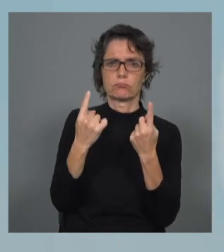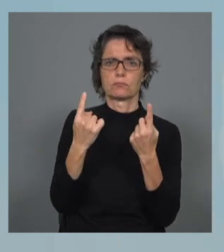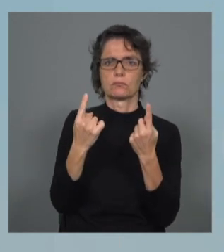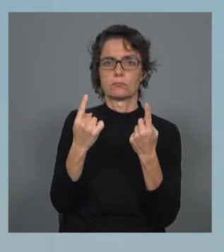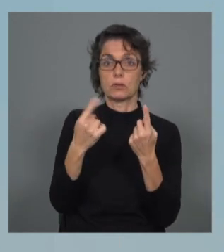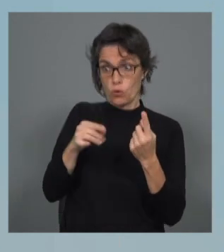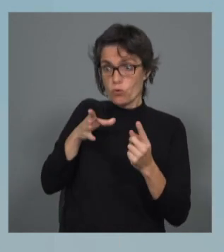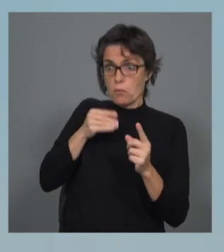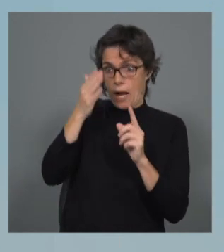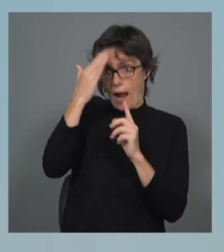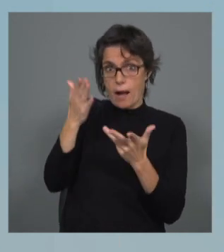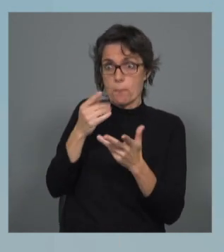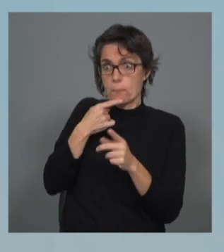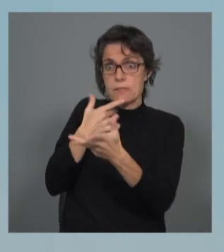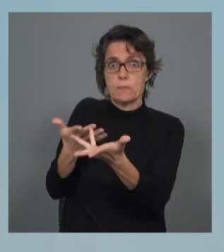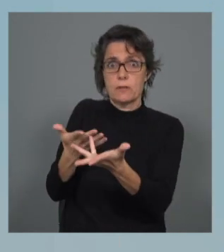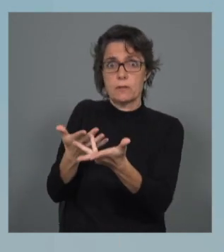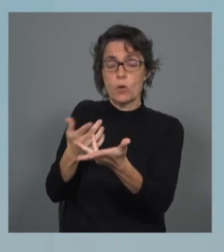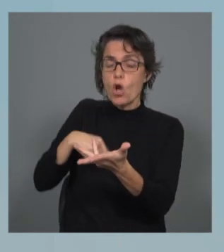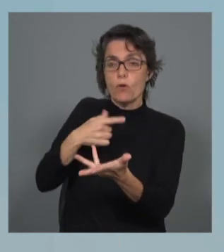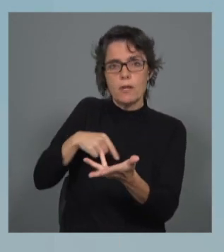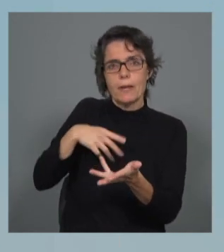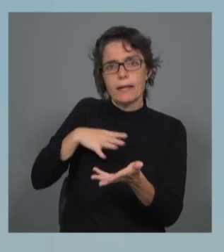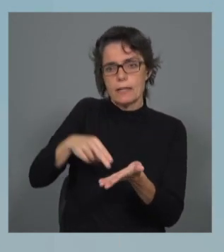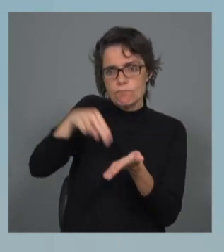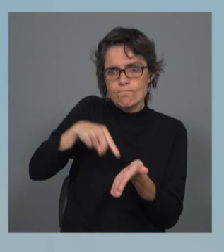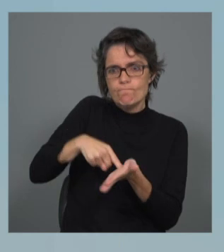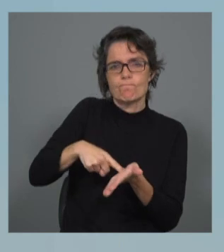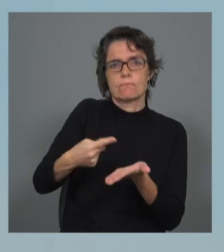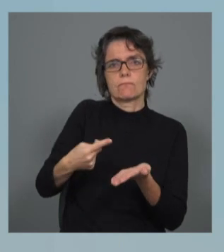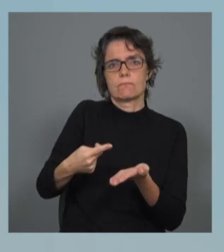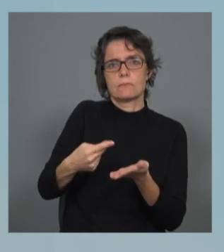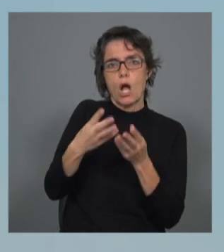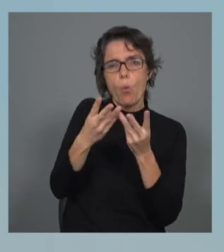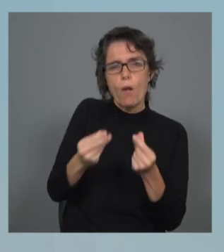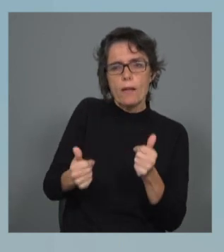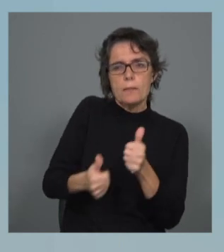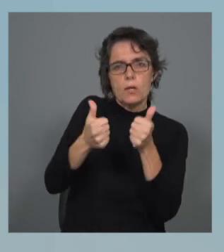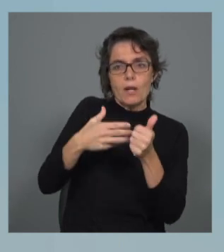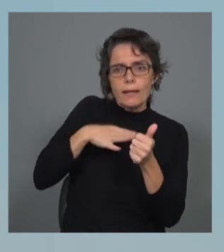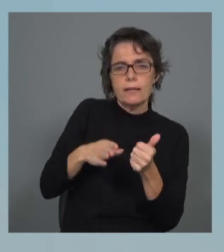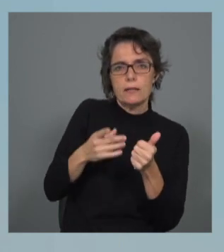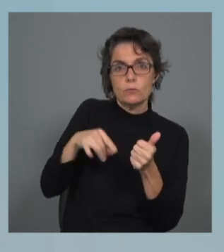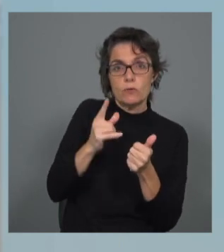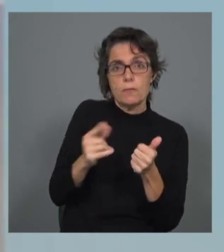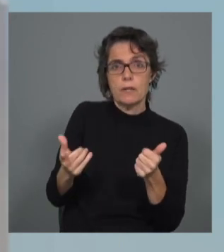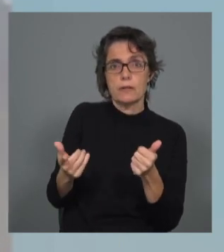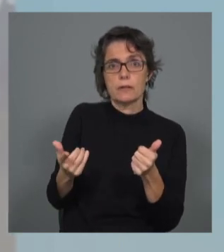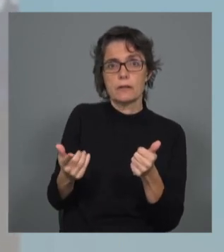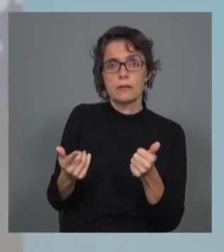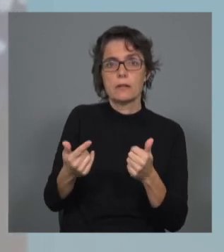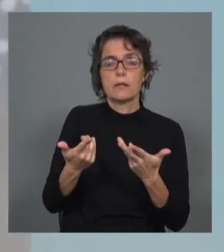da nossa parte há essa vontade, essa exigência de aperfeiçoarmos na qualidade. E quero também